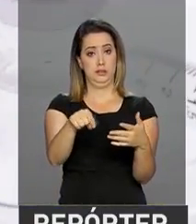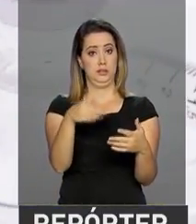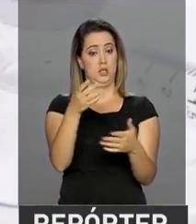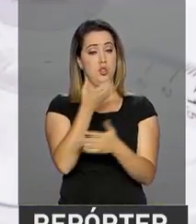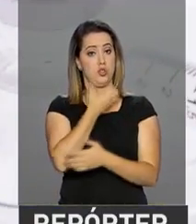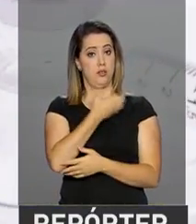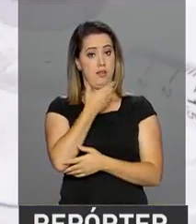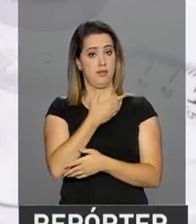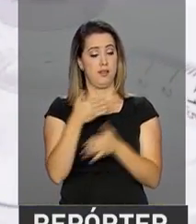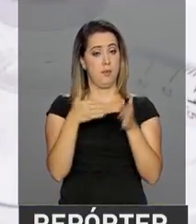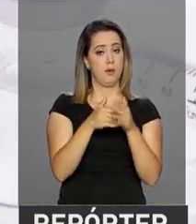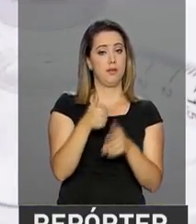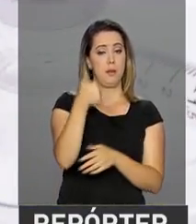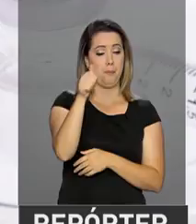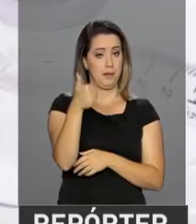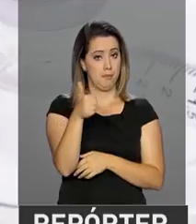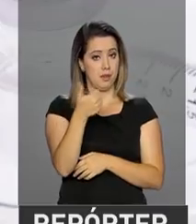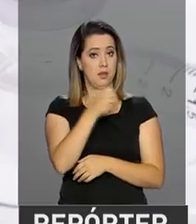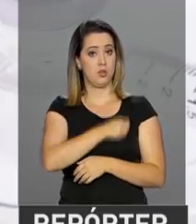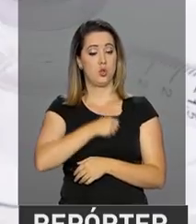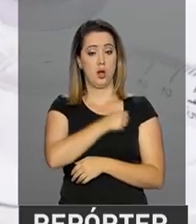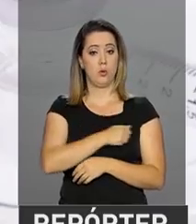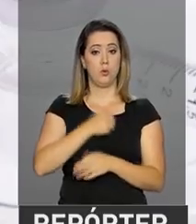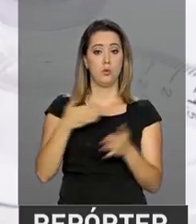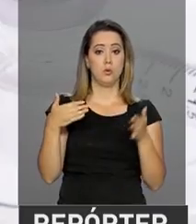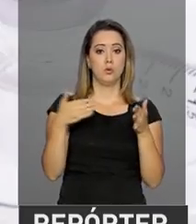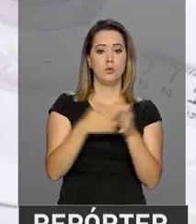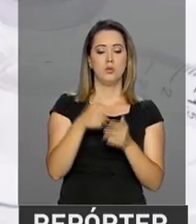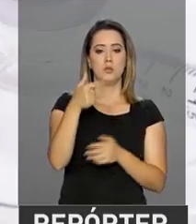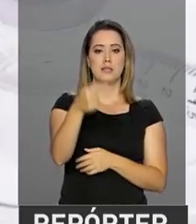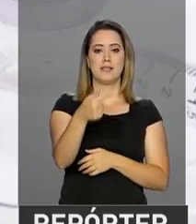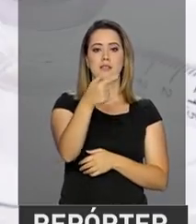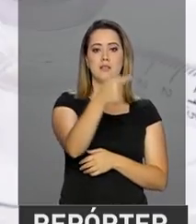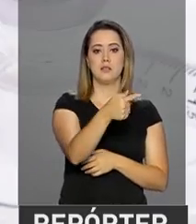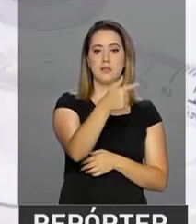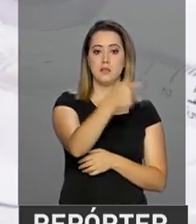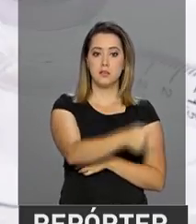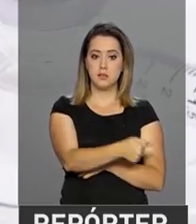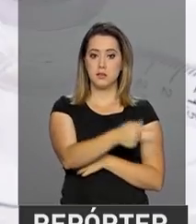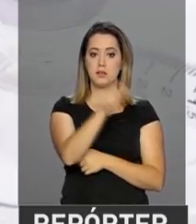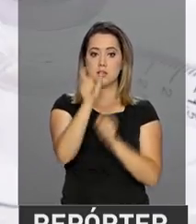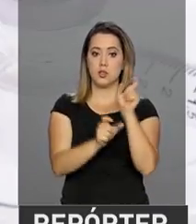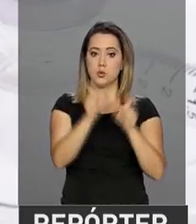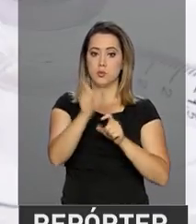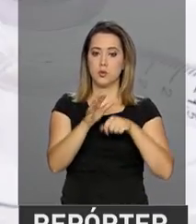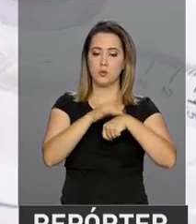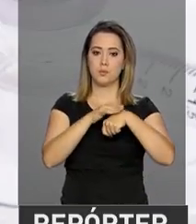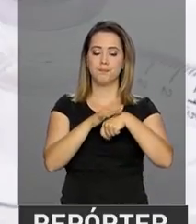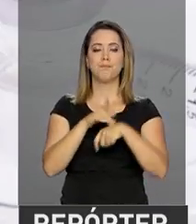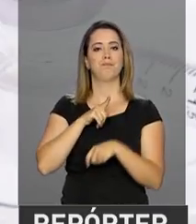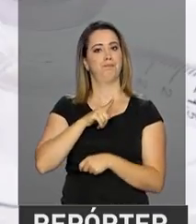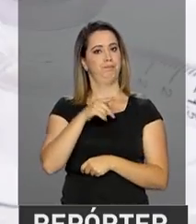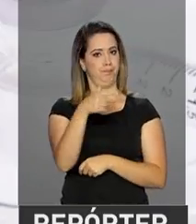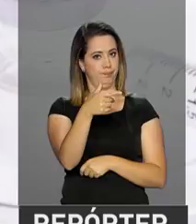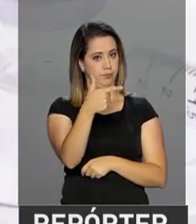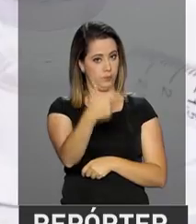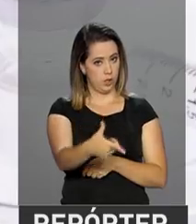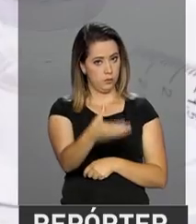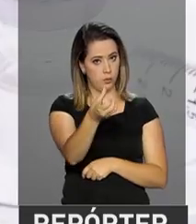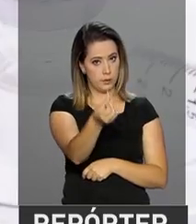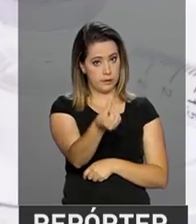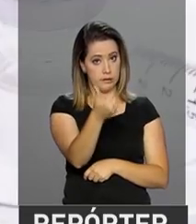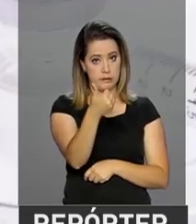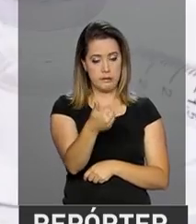passado até 1º de agosto foram confirmados 777 casos e 261